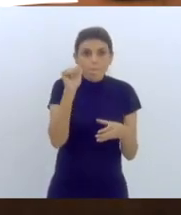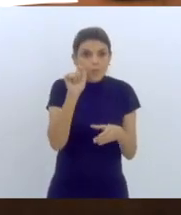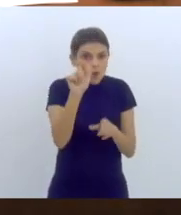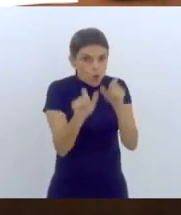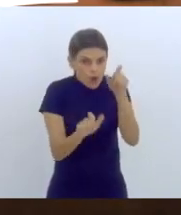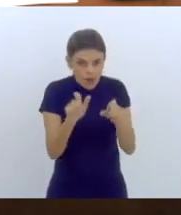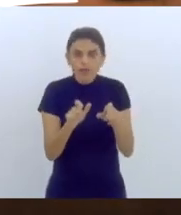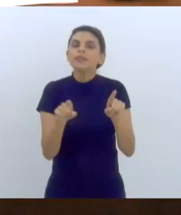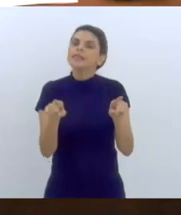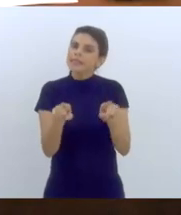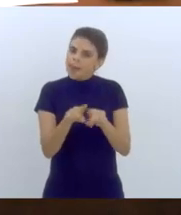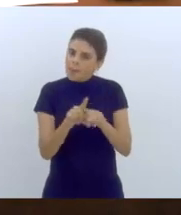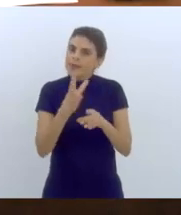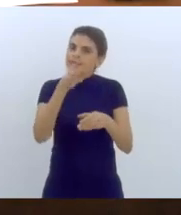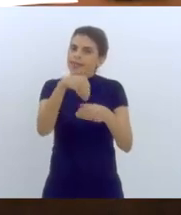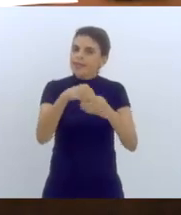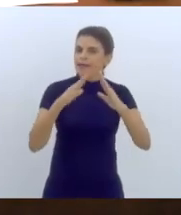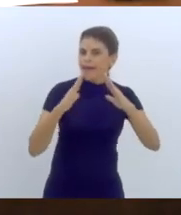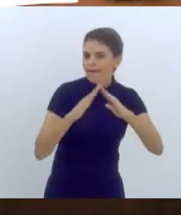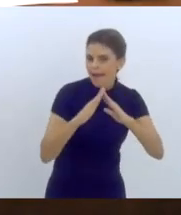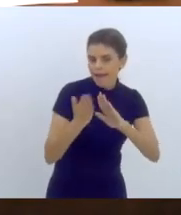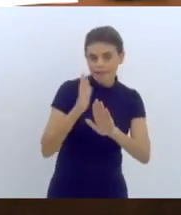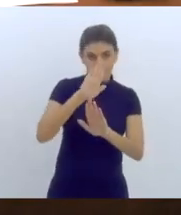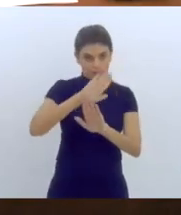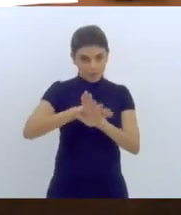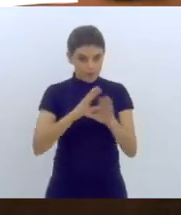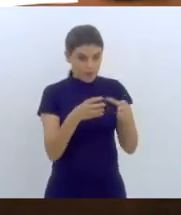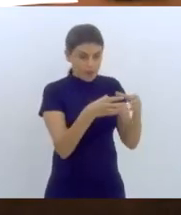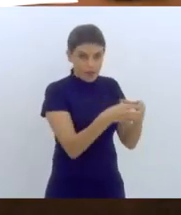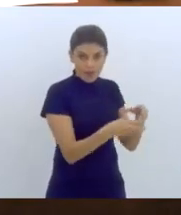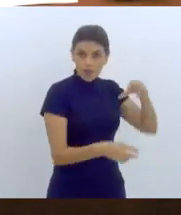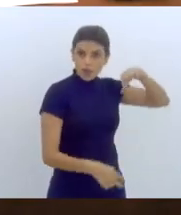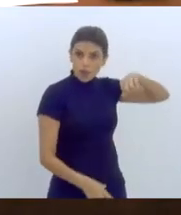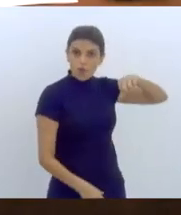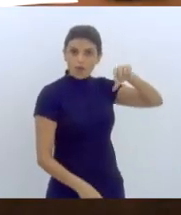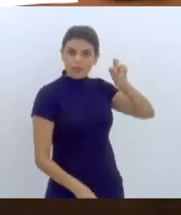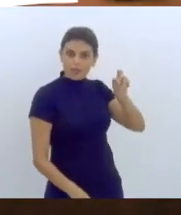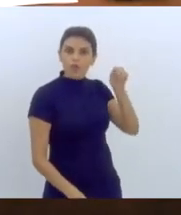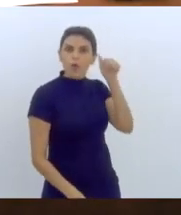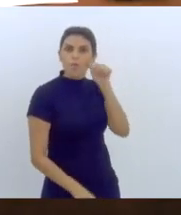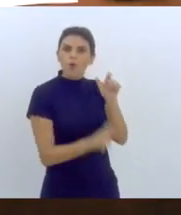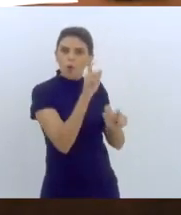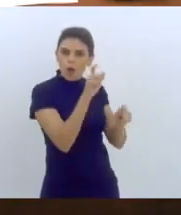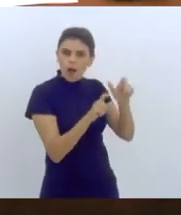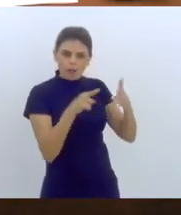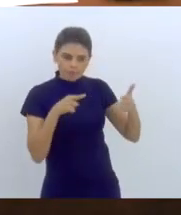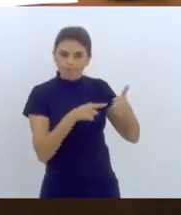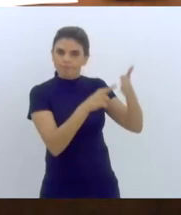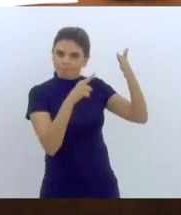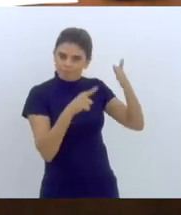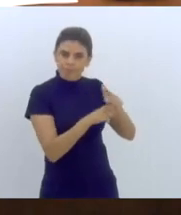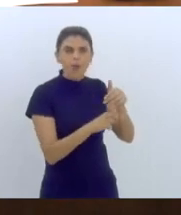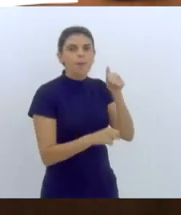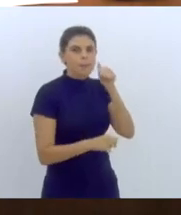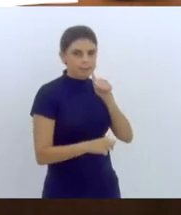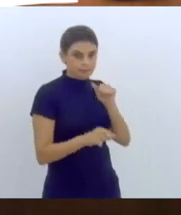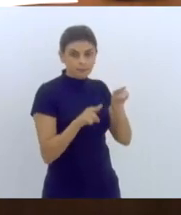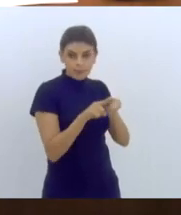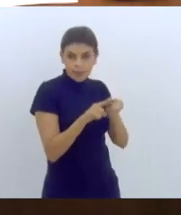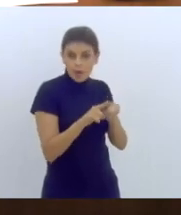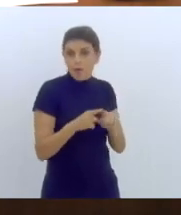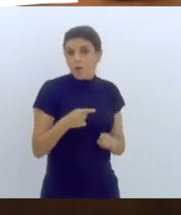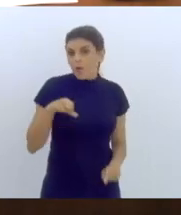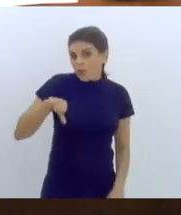vítimas de violência doméstica, 95 mulheres vítimas de ameaça, 93 mulheres vítimas de